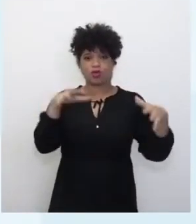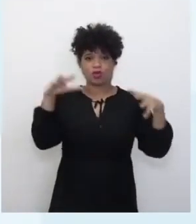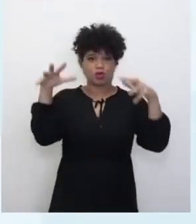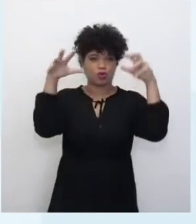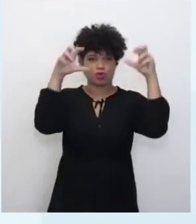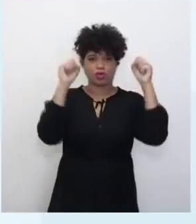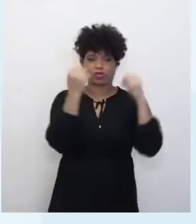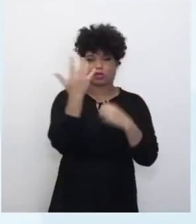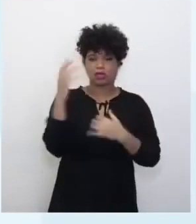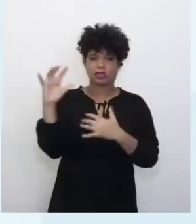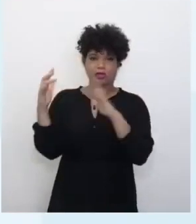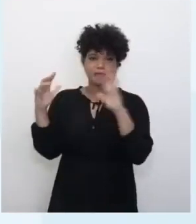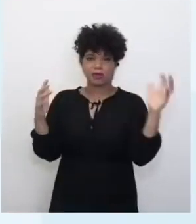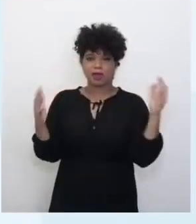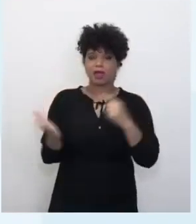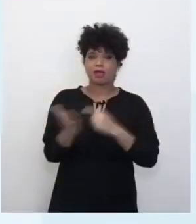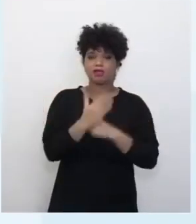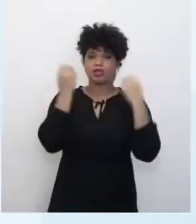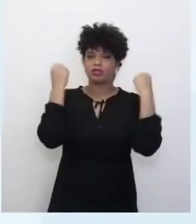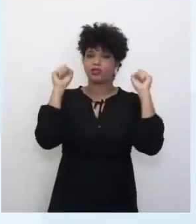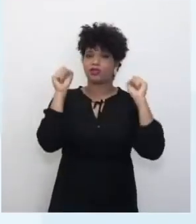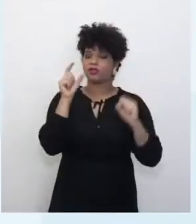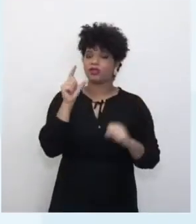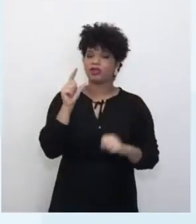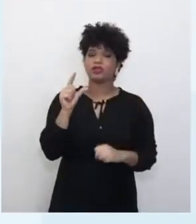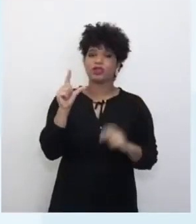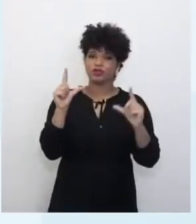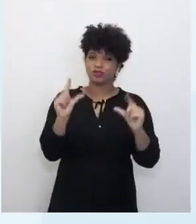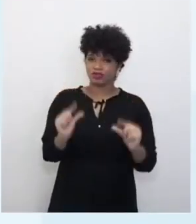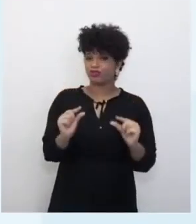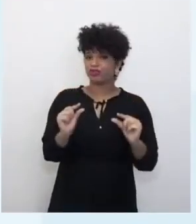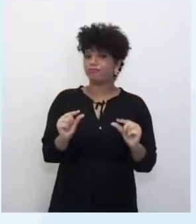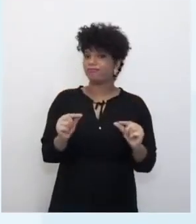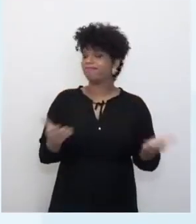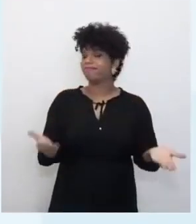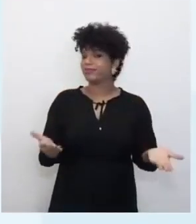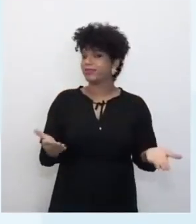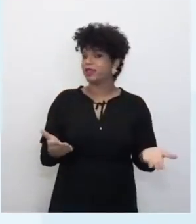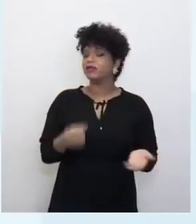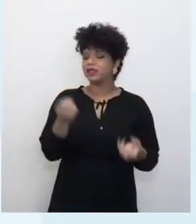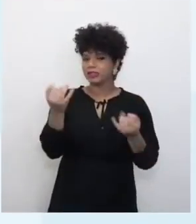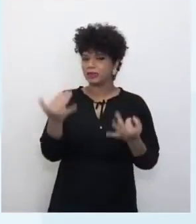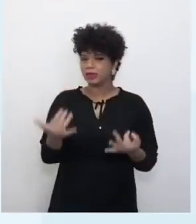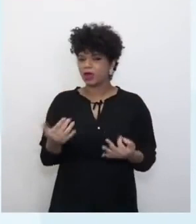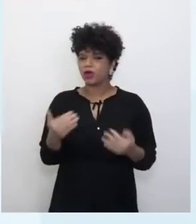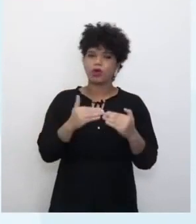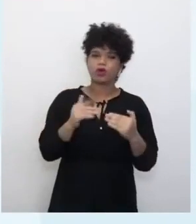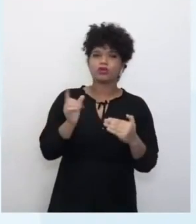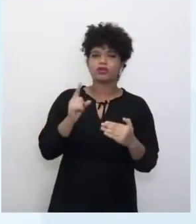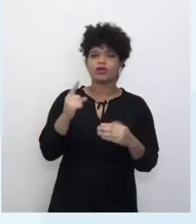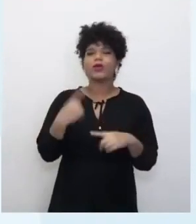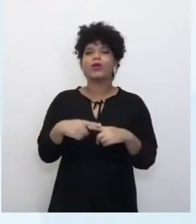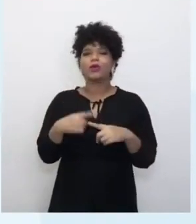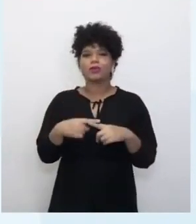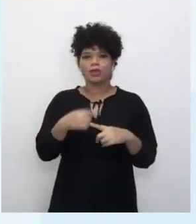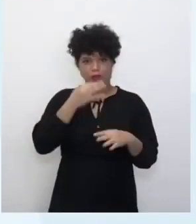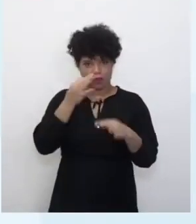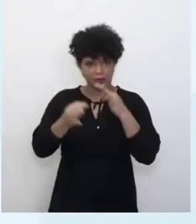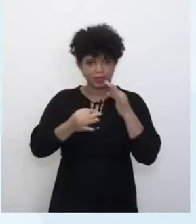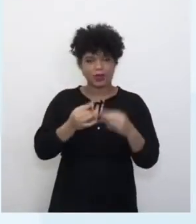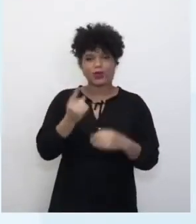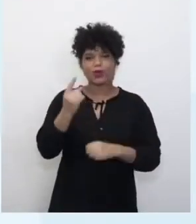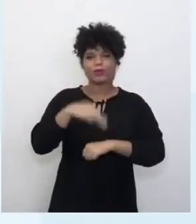afirmação. Argumentem, dizendo se concordam, se não concordam e por que concordam ou não concordam, trazendo argumentos. Vou